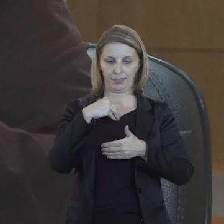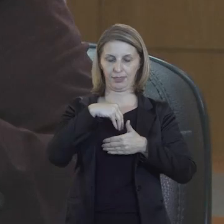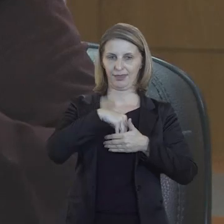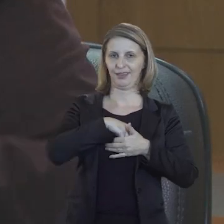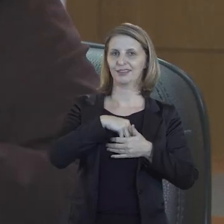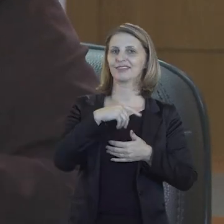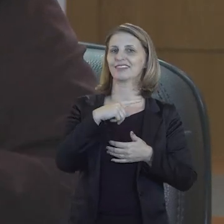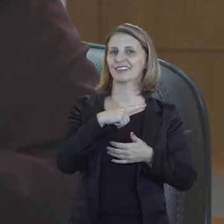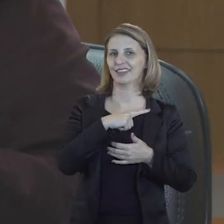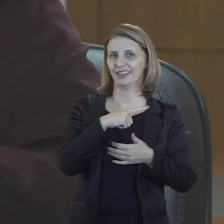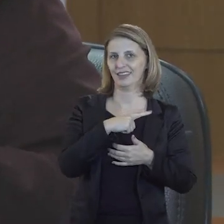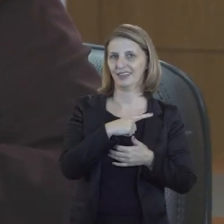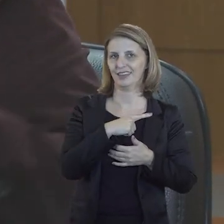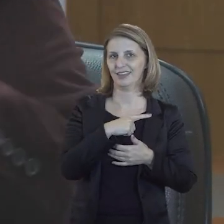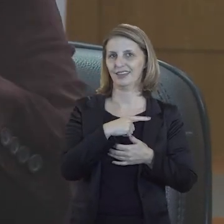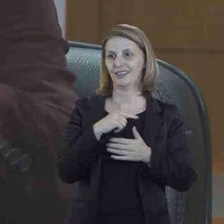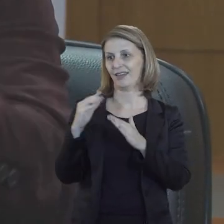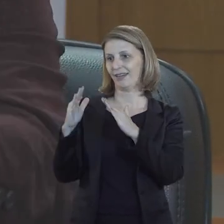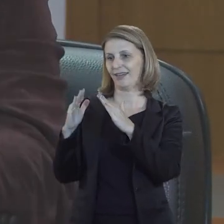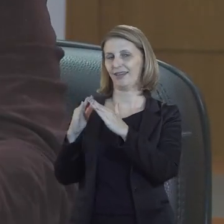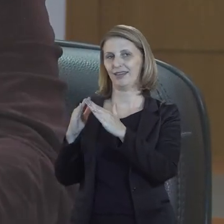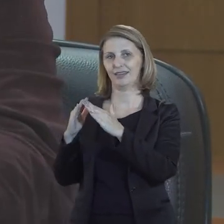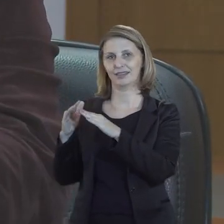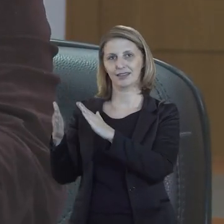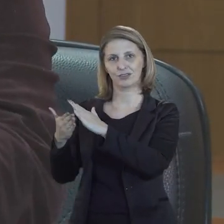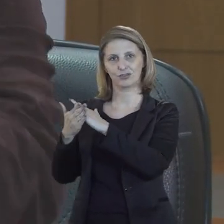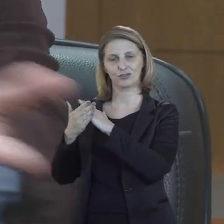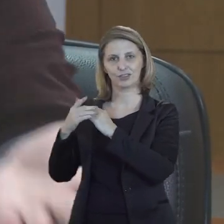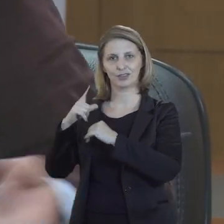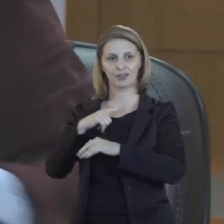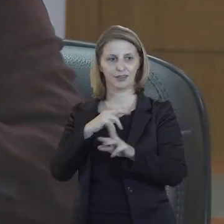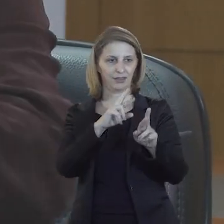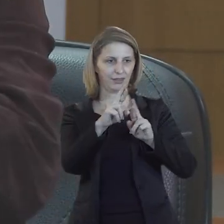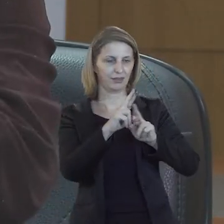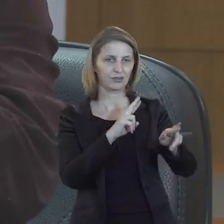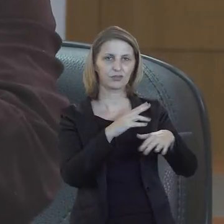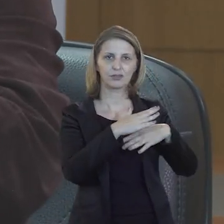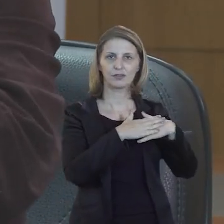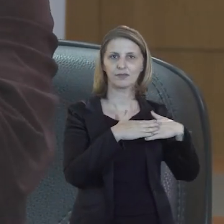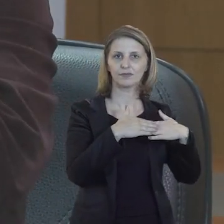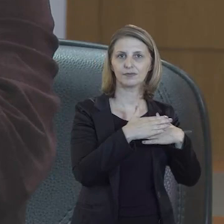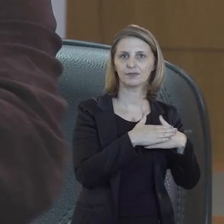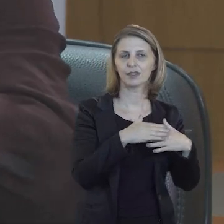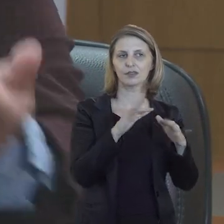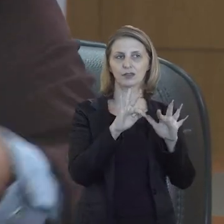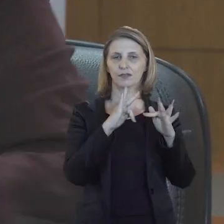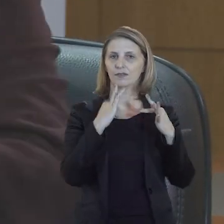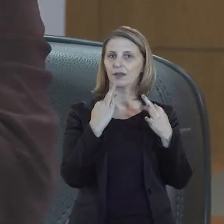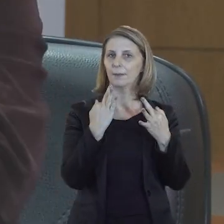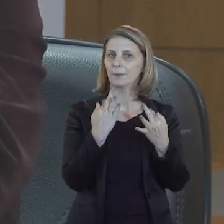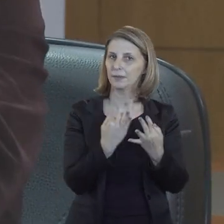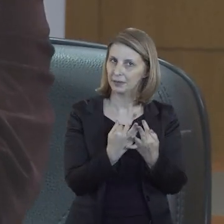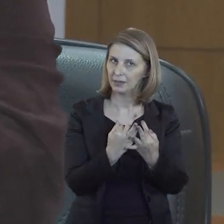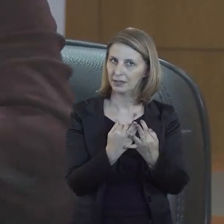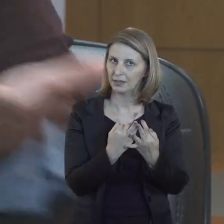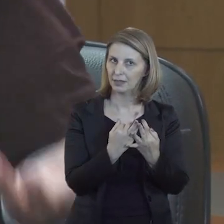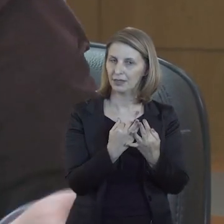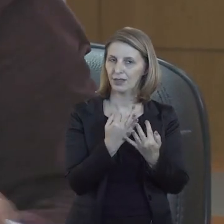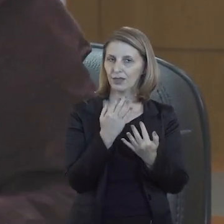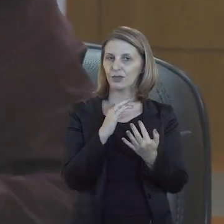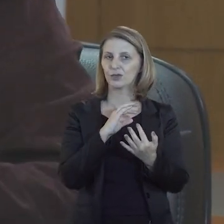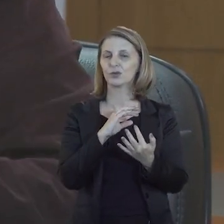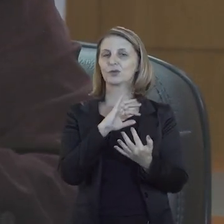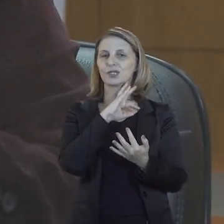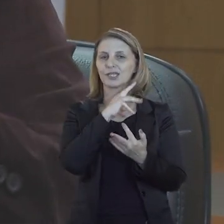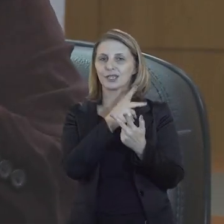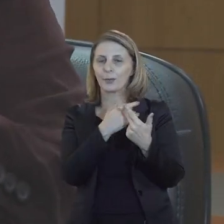temos recursos internos, nós temos recursos na nossa casa, nas nossas relações de afeto, na nossa